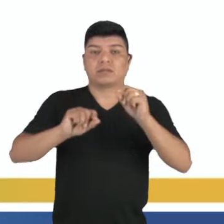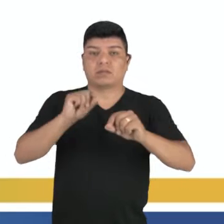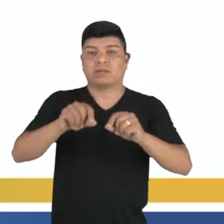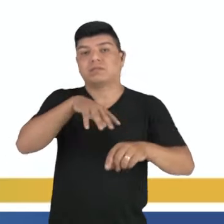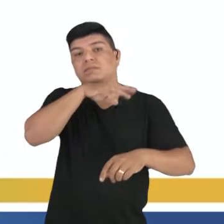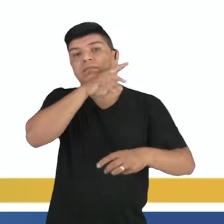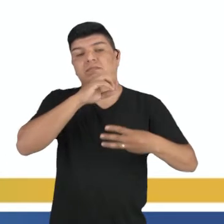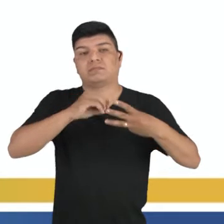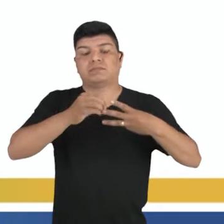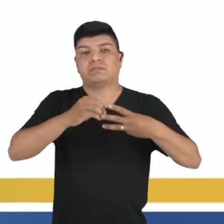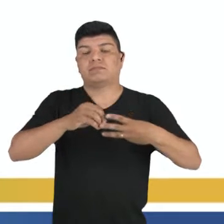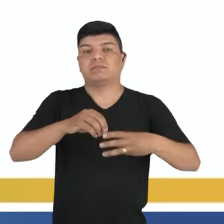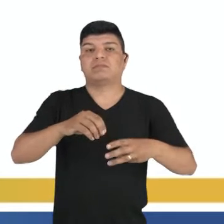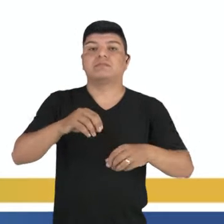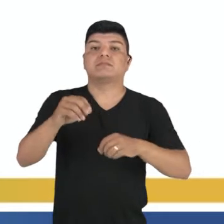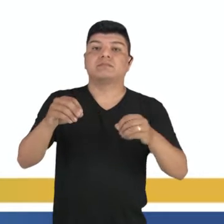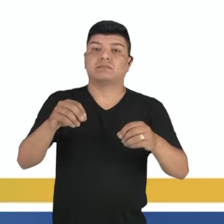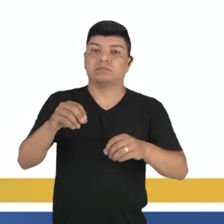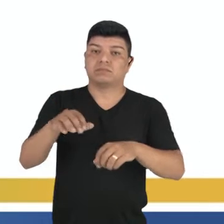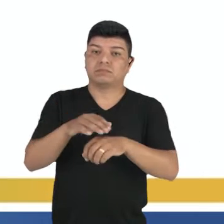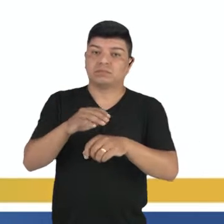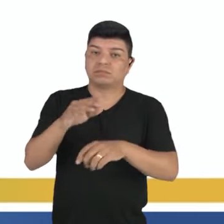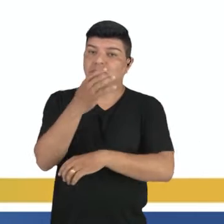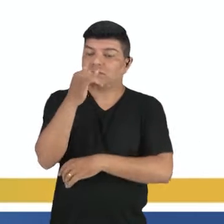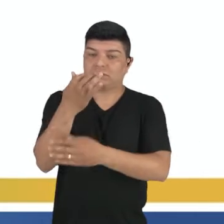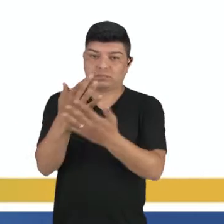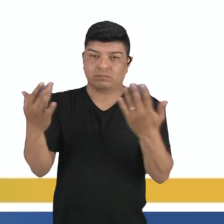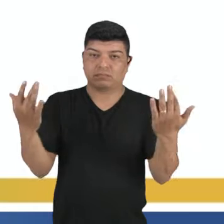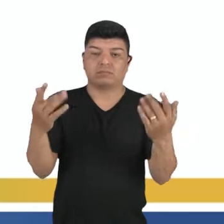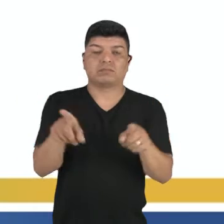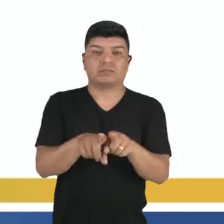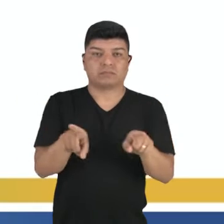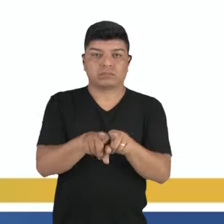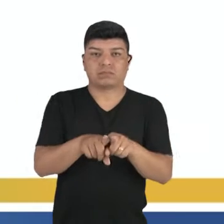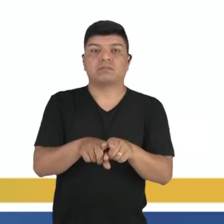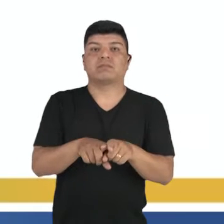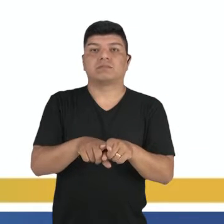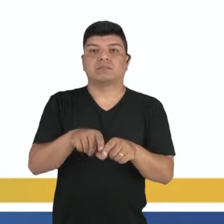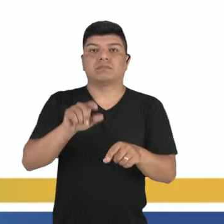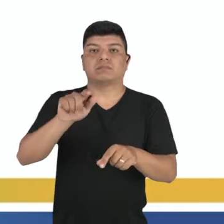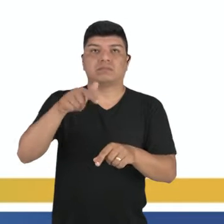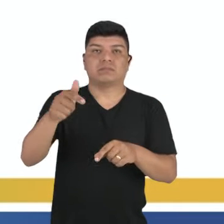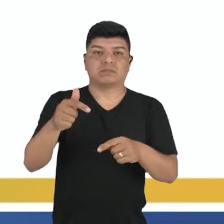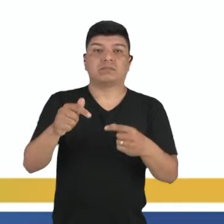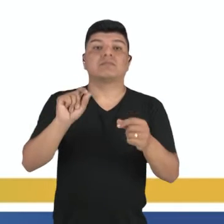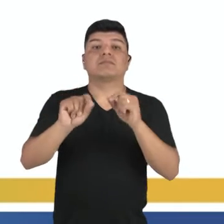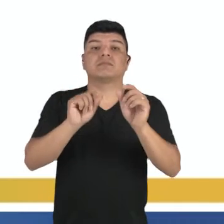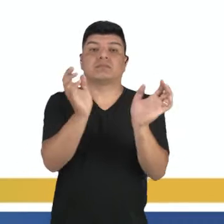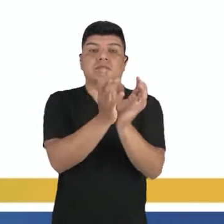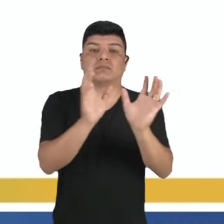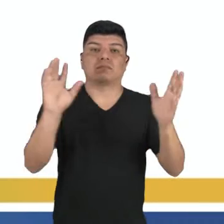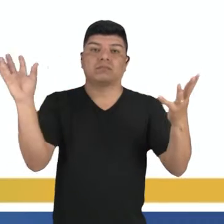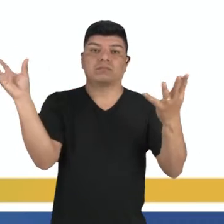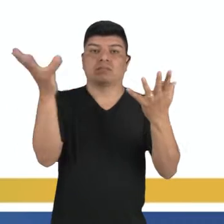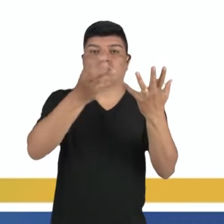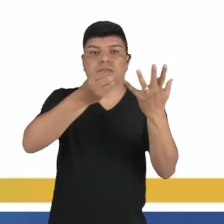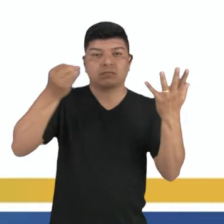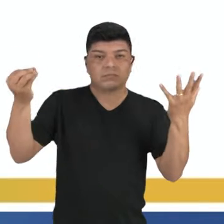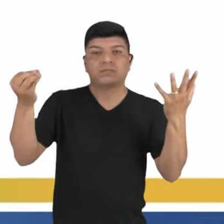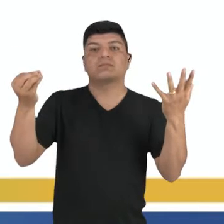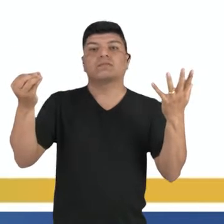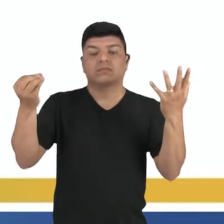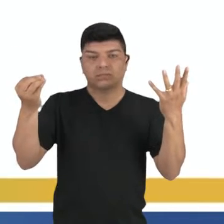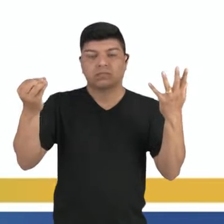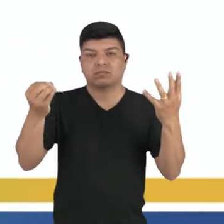células tanto animais quanto vegetais tá E também para esses organismos que são autotróficos que nós sabemos que não são apenas as